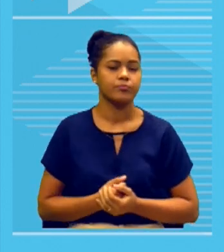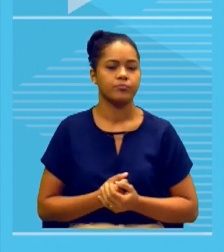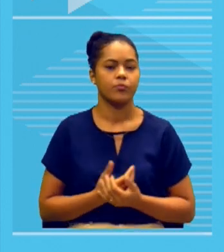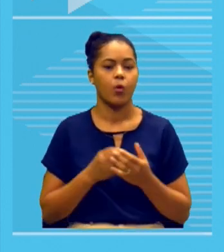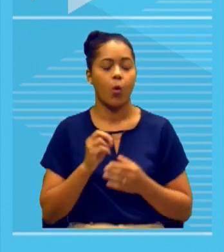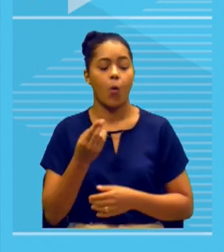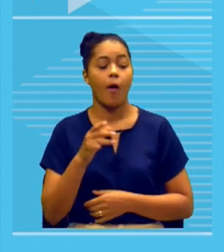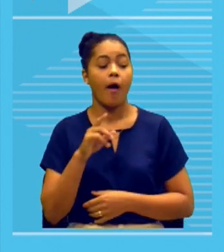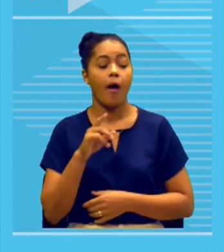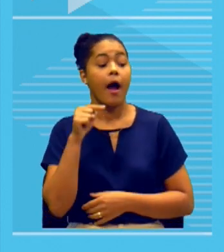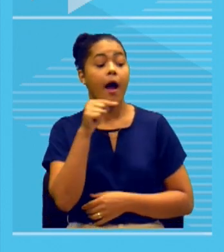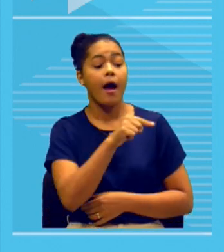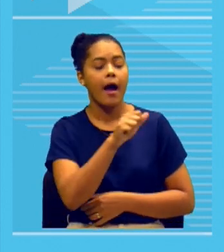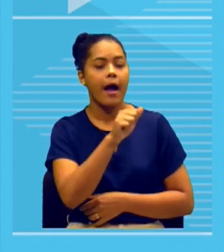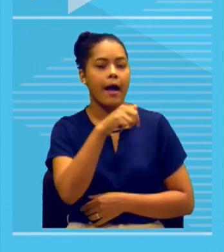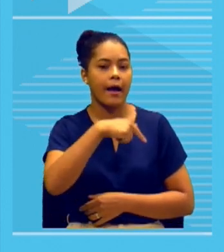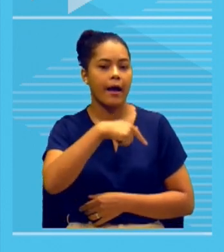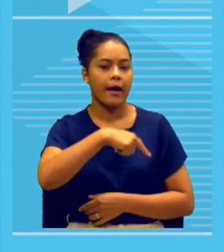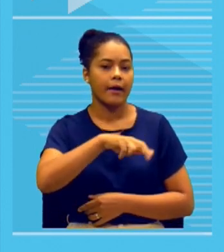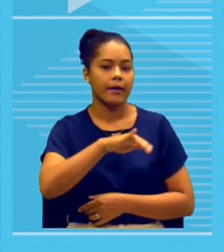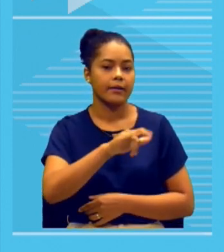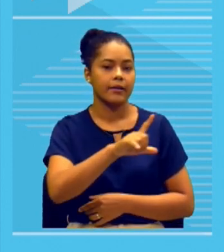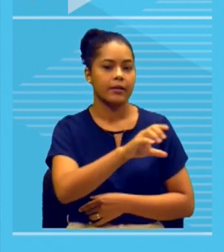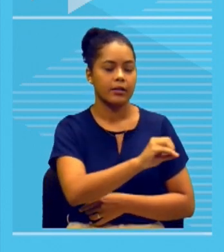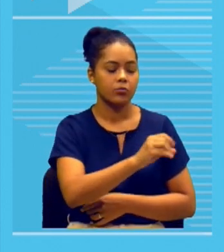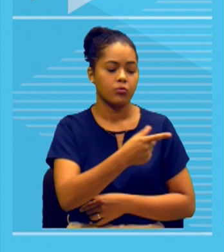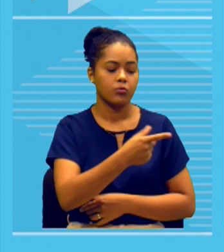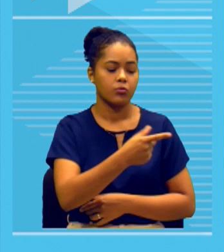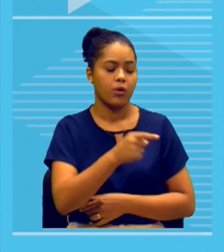Aquilo me foi agradável